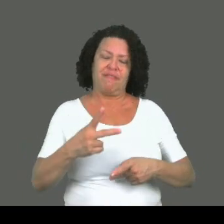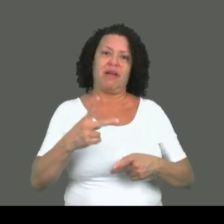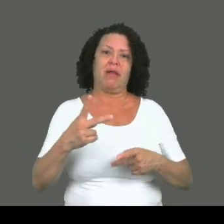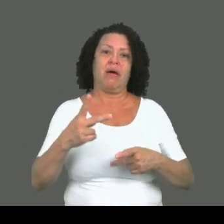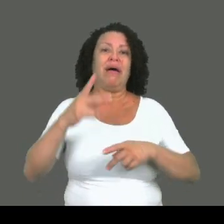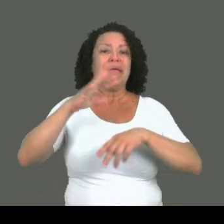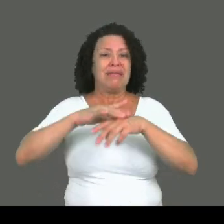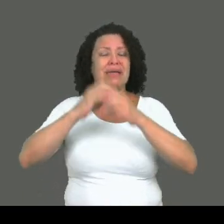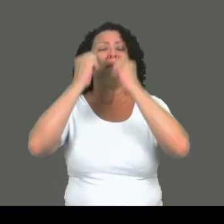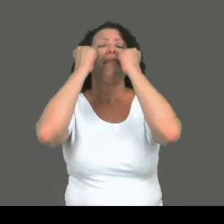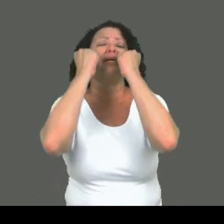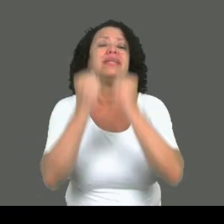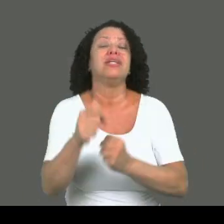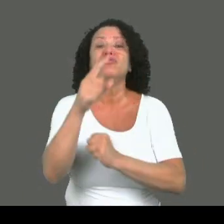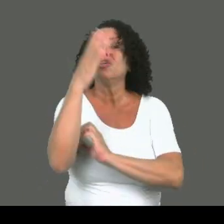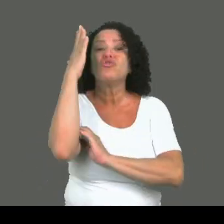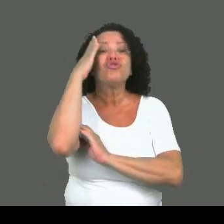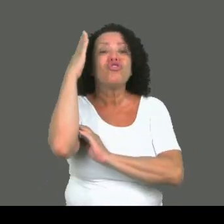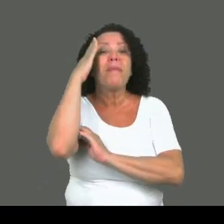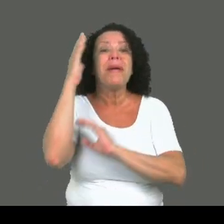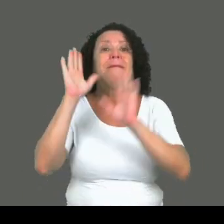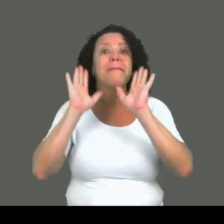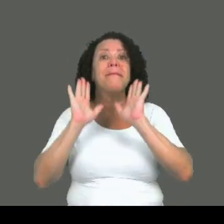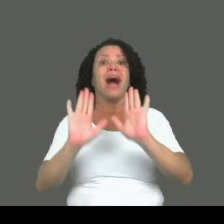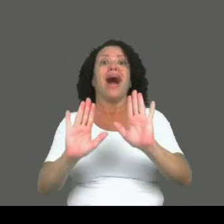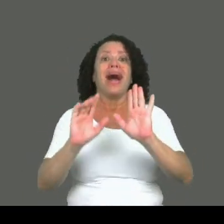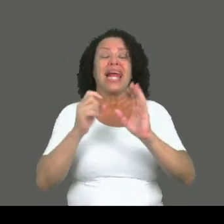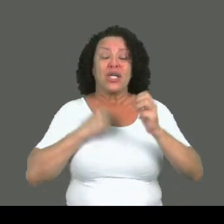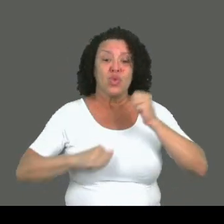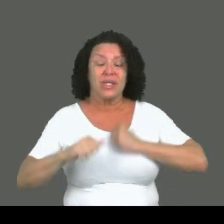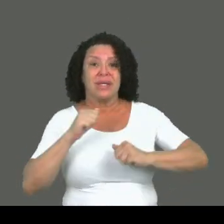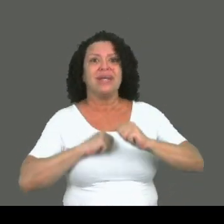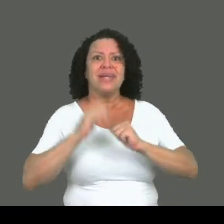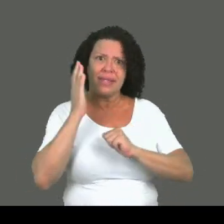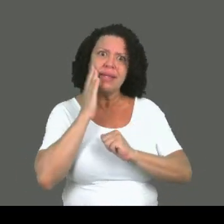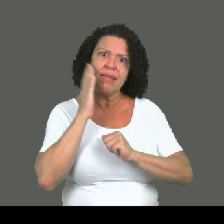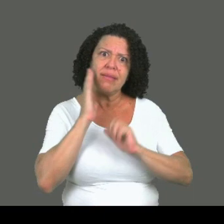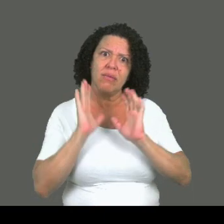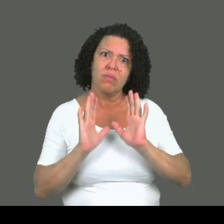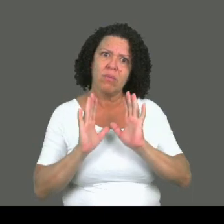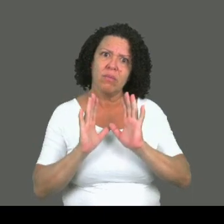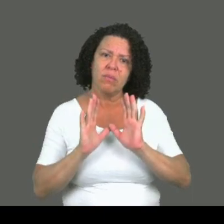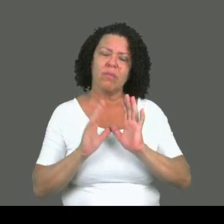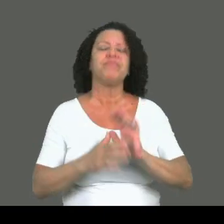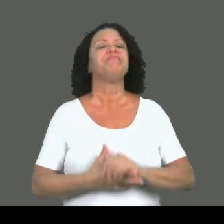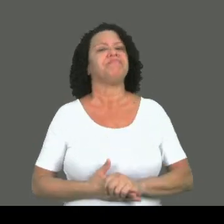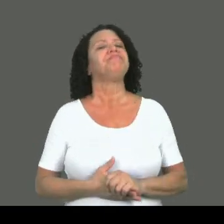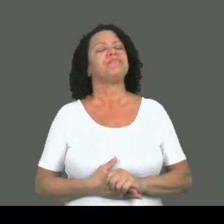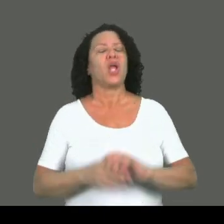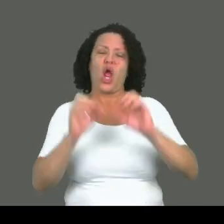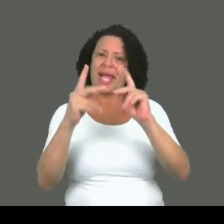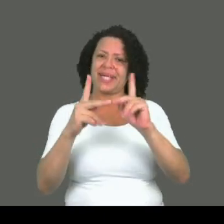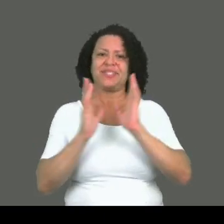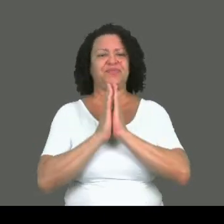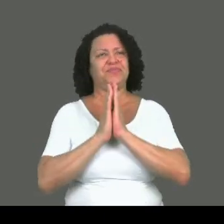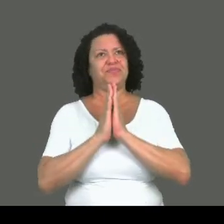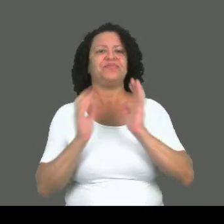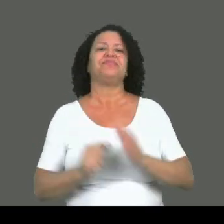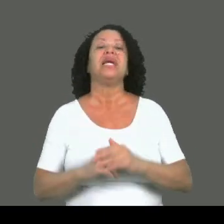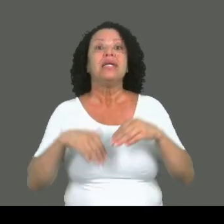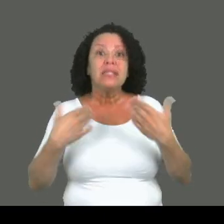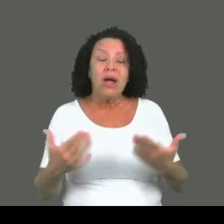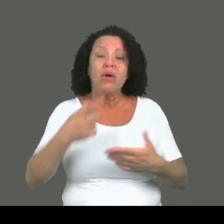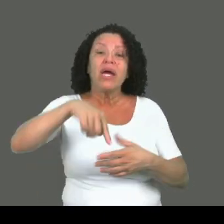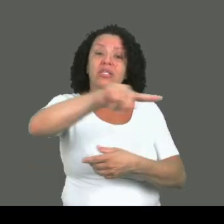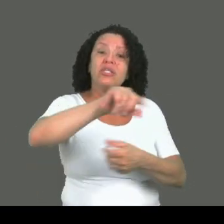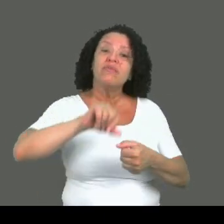acarretando se a gente não souber frear essa ansiedade fisiológica, tá? Ok, mas e aí, o que a gente